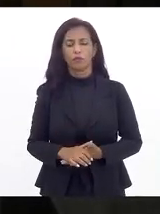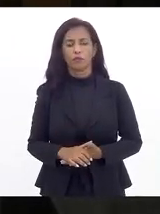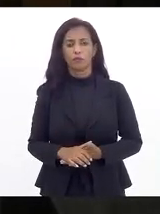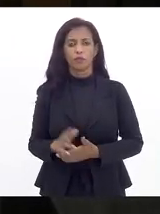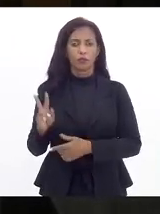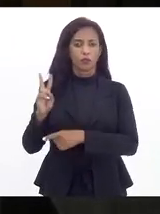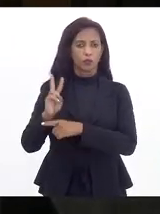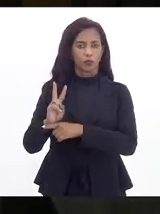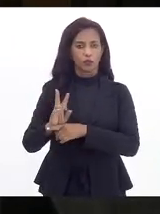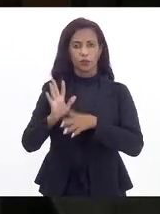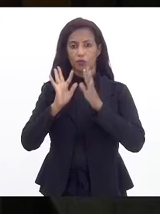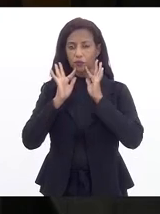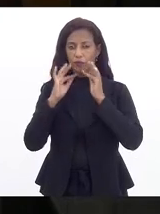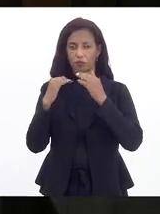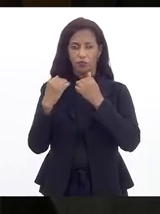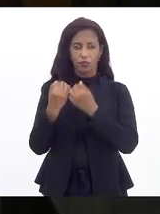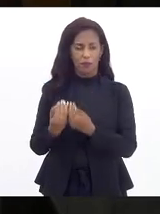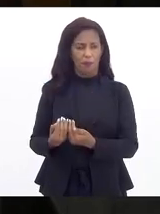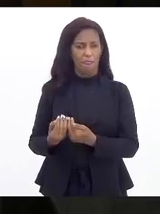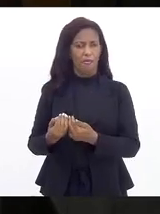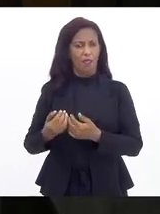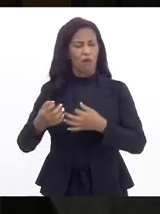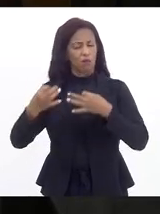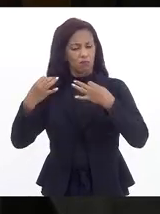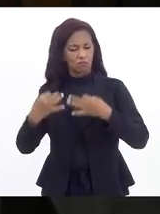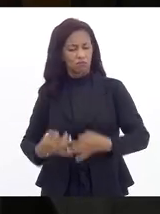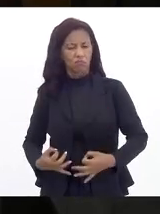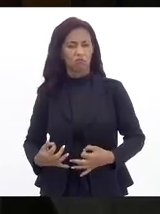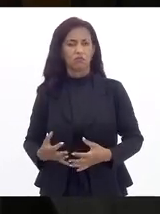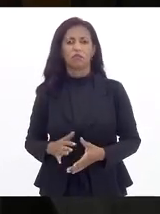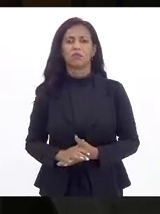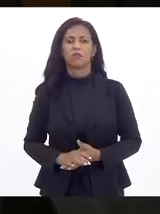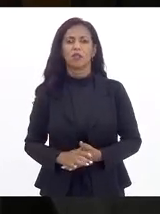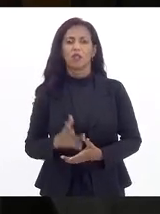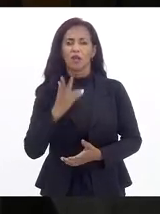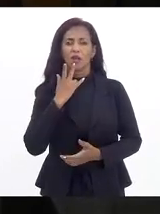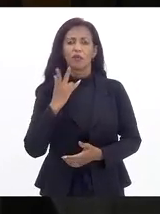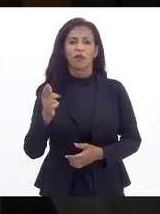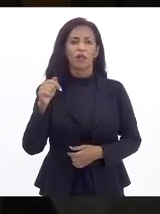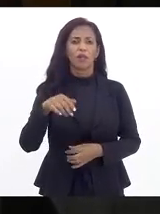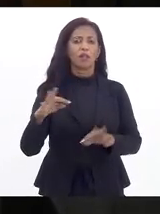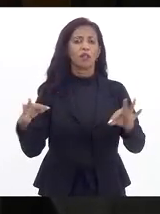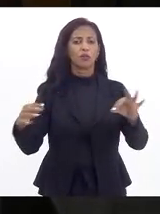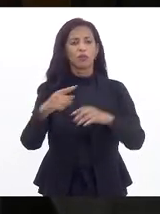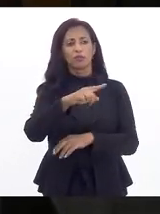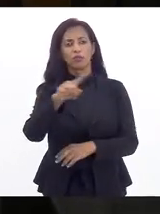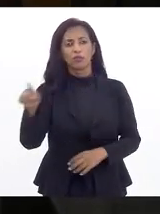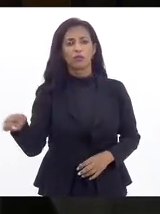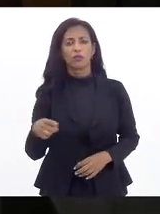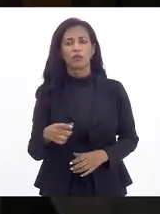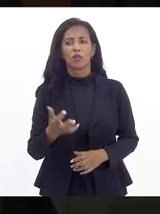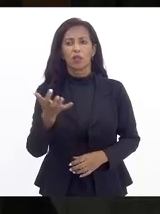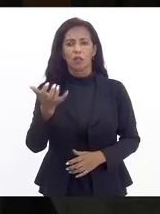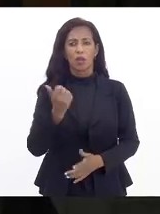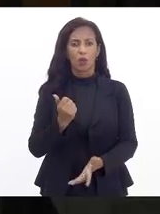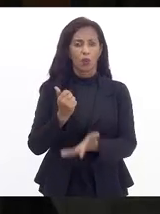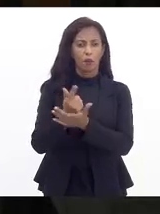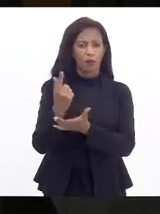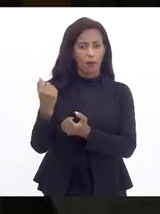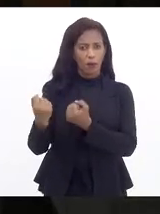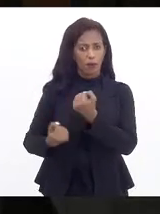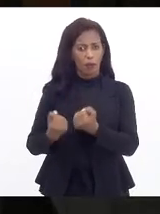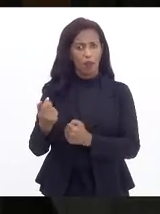sustenta a sua família da forma mais idônea possível. E quero dizer aqui a todos vocês, quer comprar um